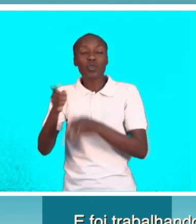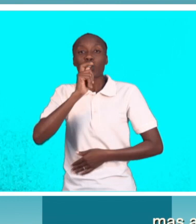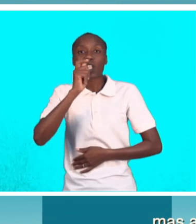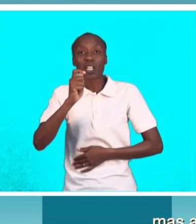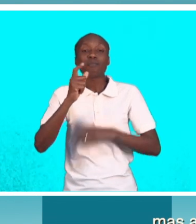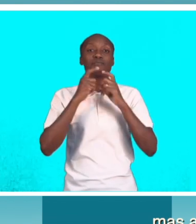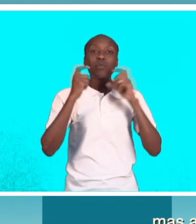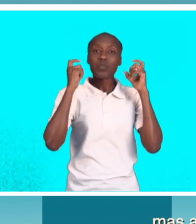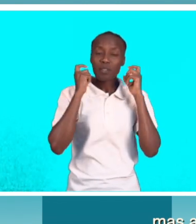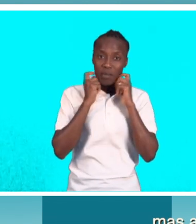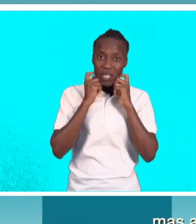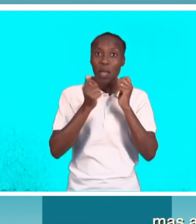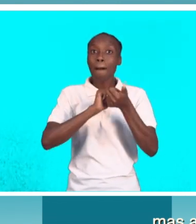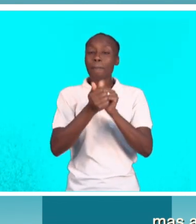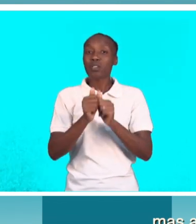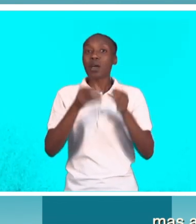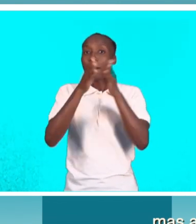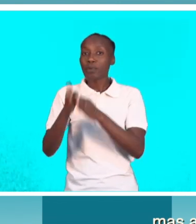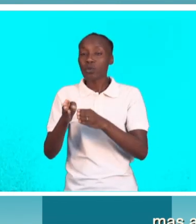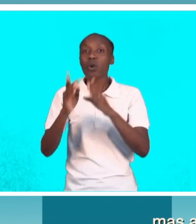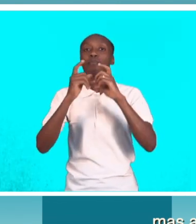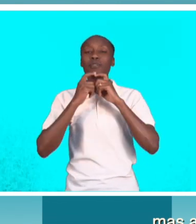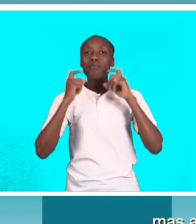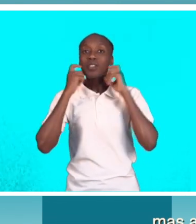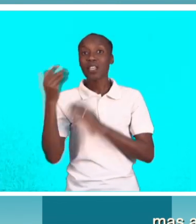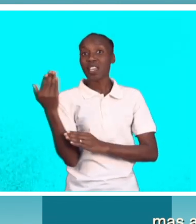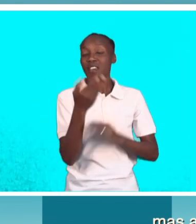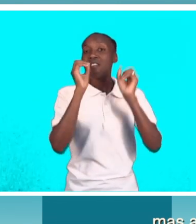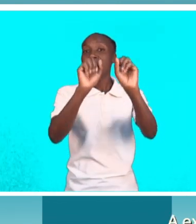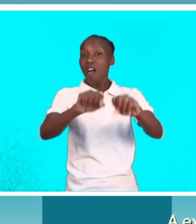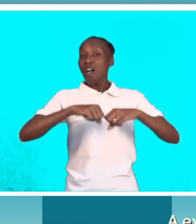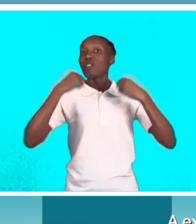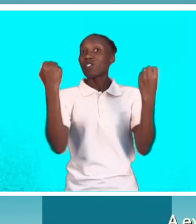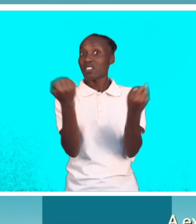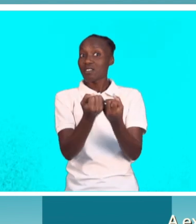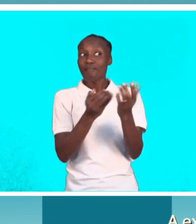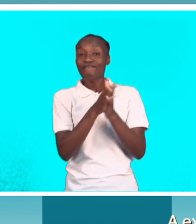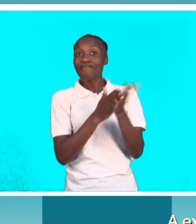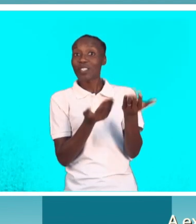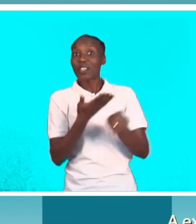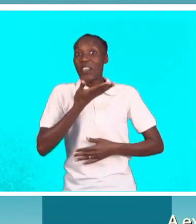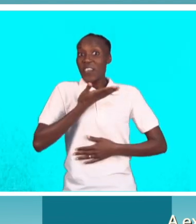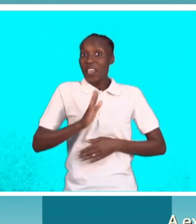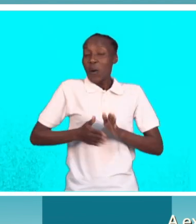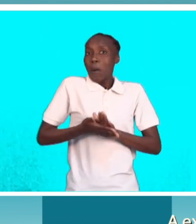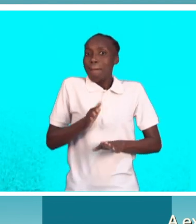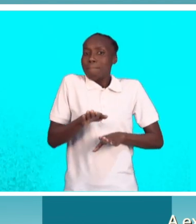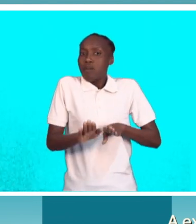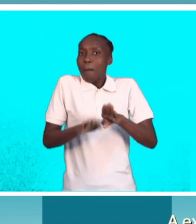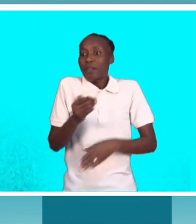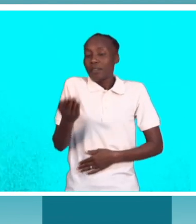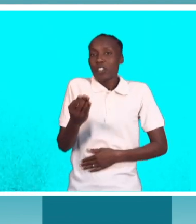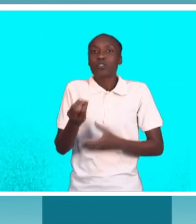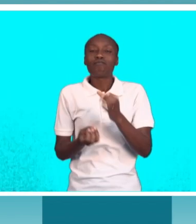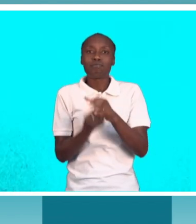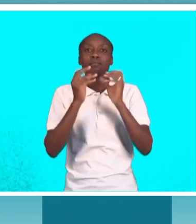moçambicanos. Mas é um projeto para o povo moçambicano a criação desta associação. E a expectativa agora é ver esta criança caminhar pelos seus